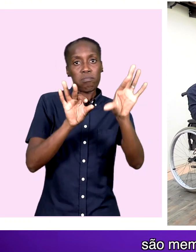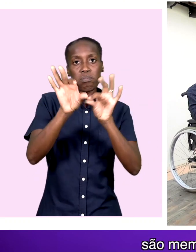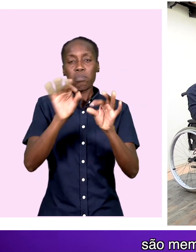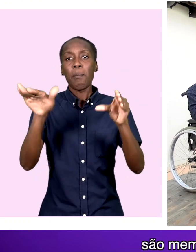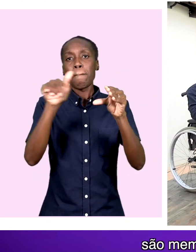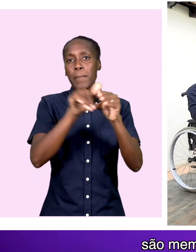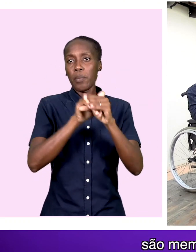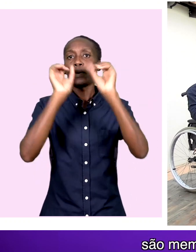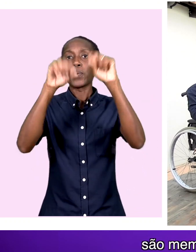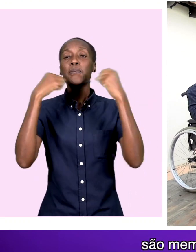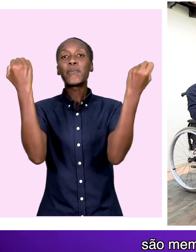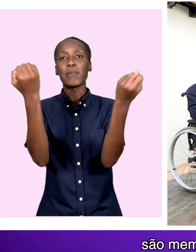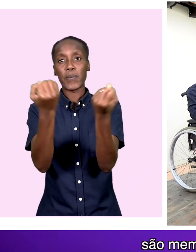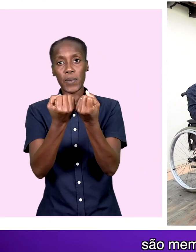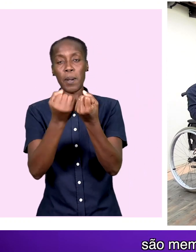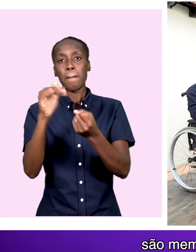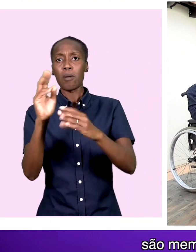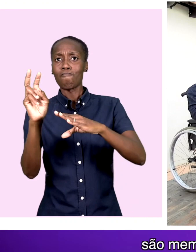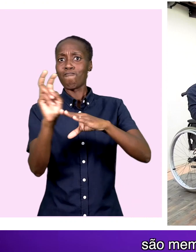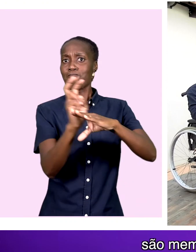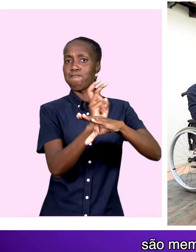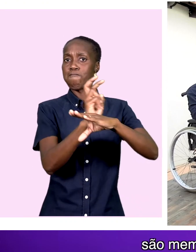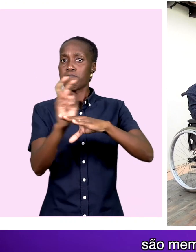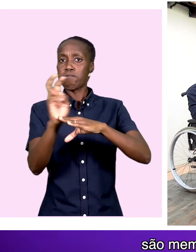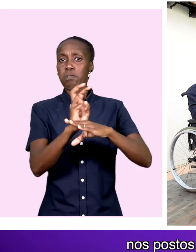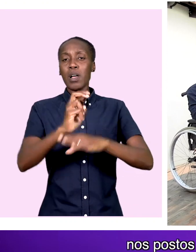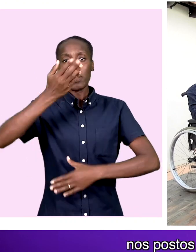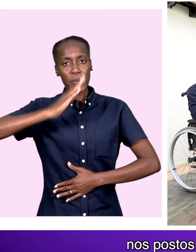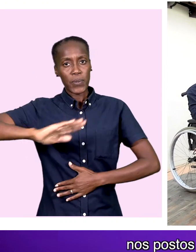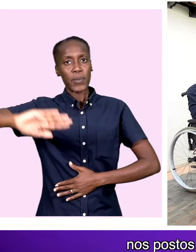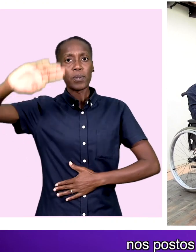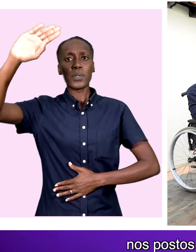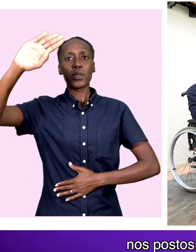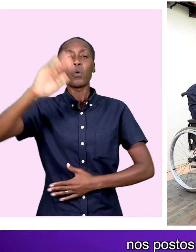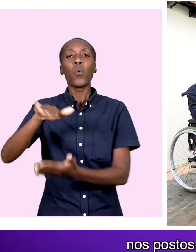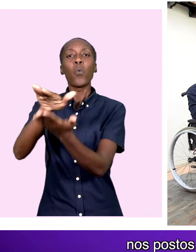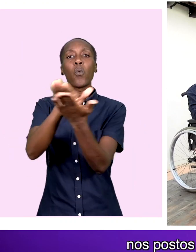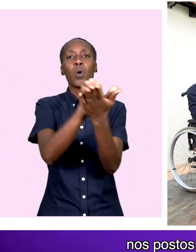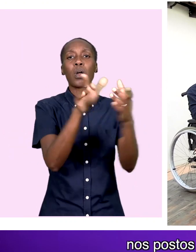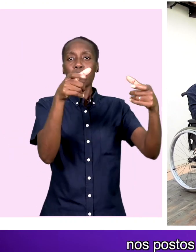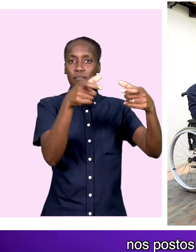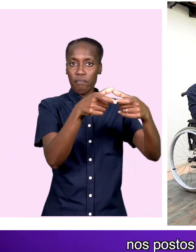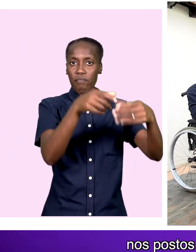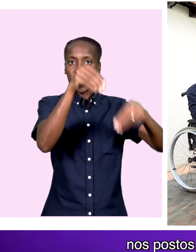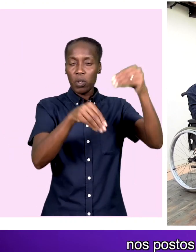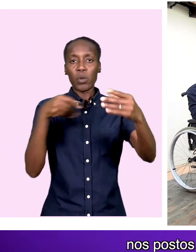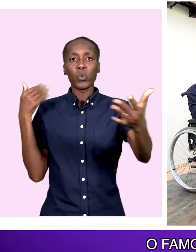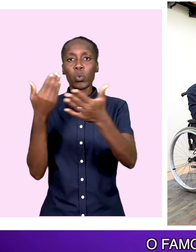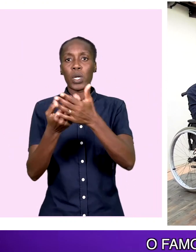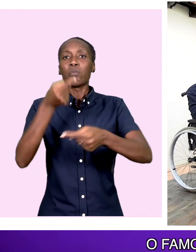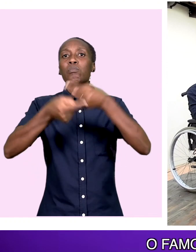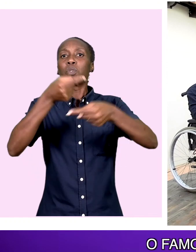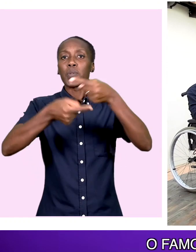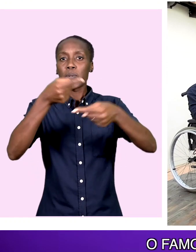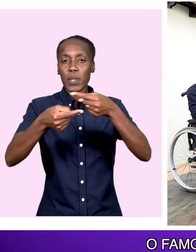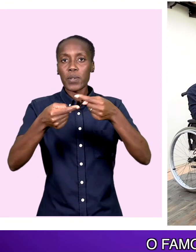associações para serem observadores a nível nacional nos postos de recenseamento durante esse processo. E